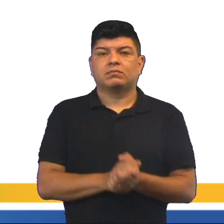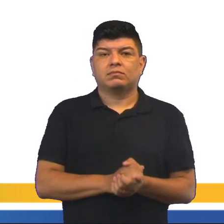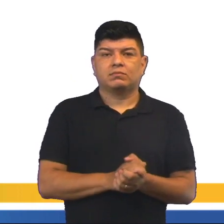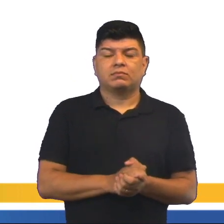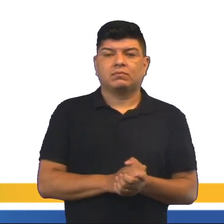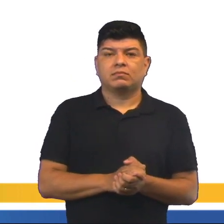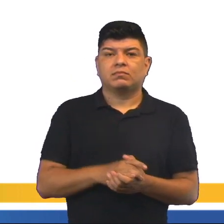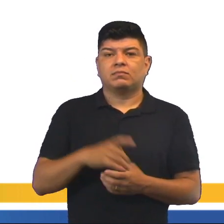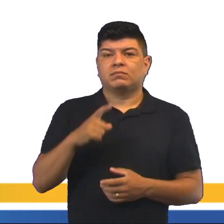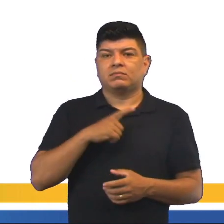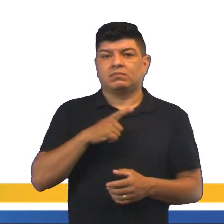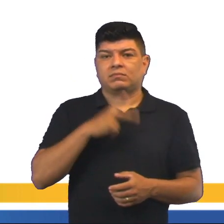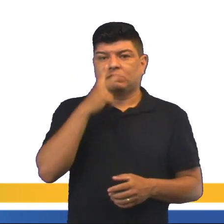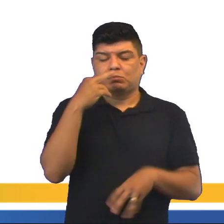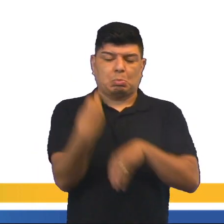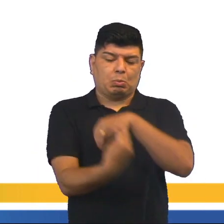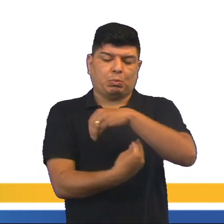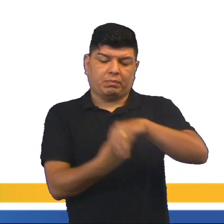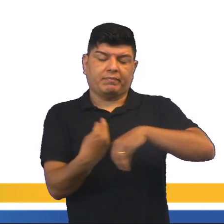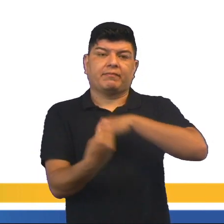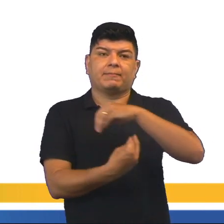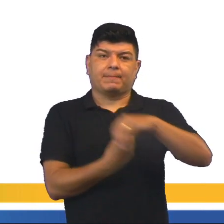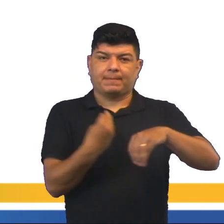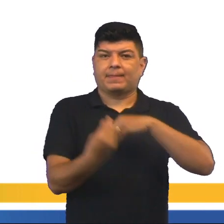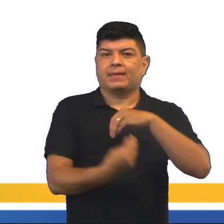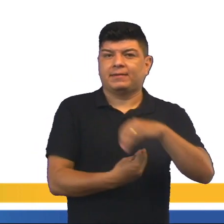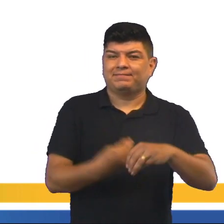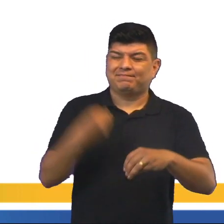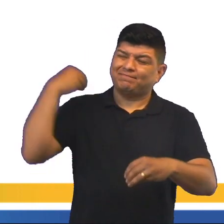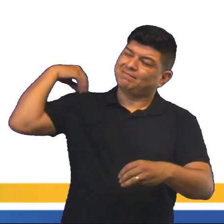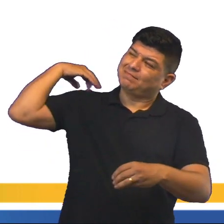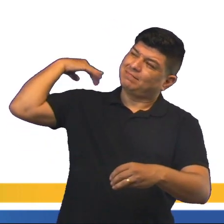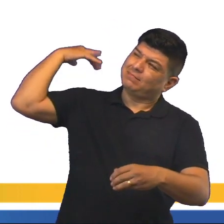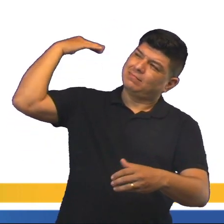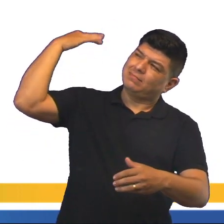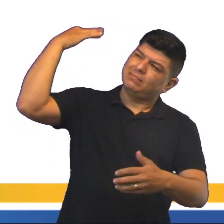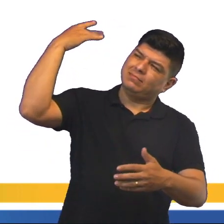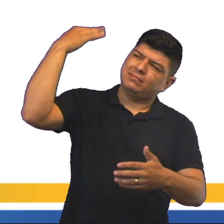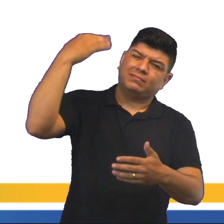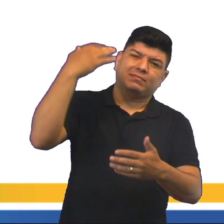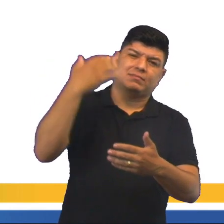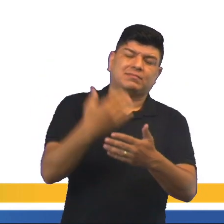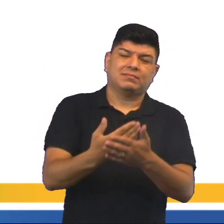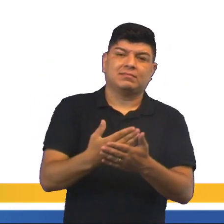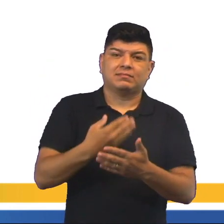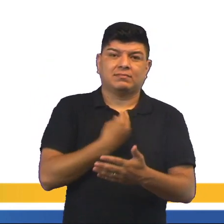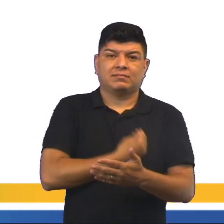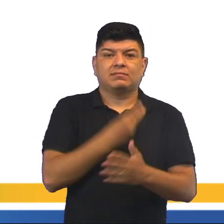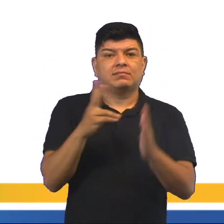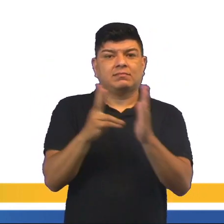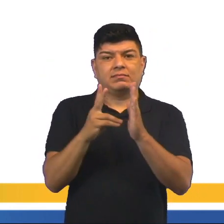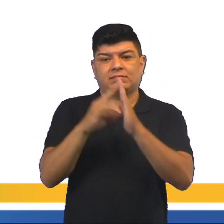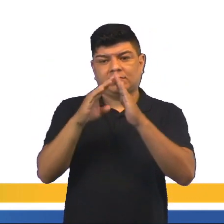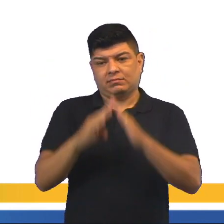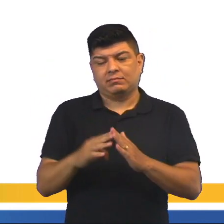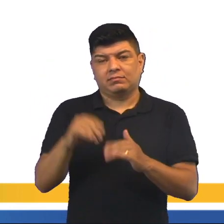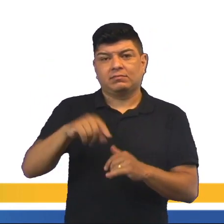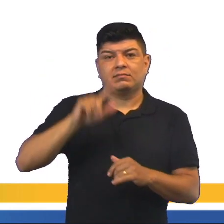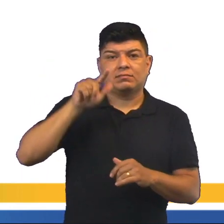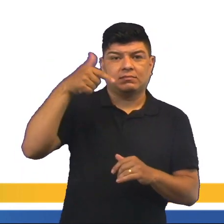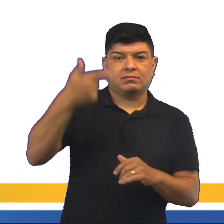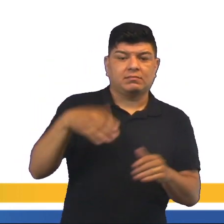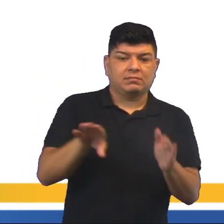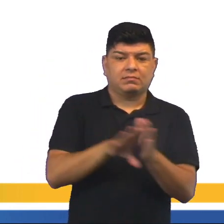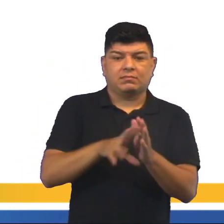uma população bem heterogênea, né? Começa desde os primórdios, os primeiros habitantes que já tinham aqui, que eram os indígenas. Depois